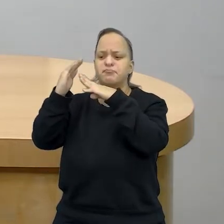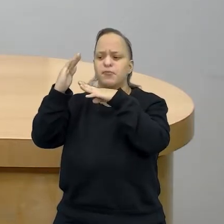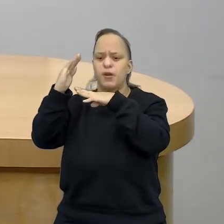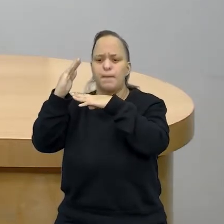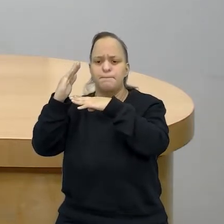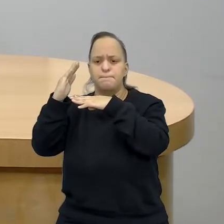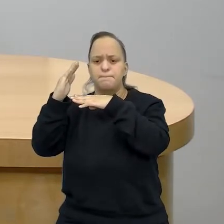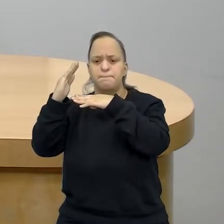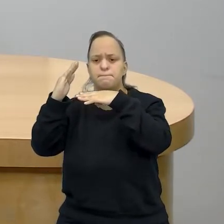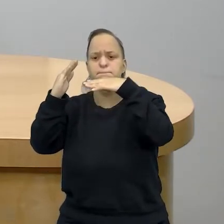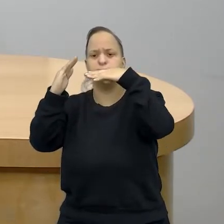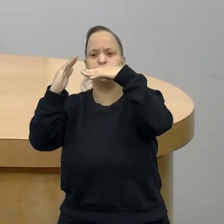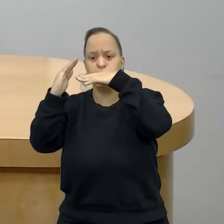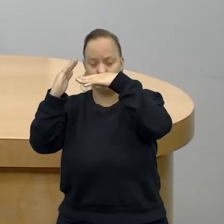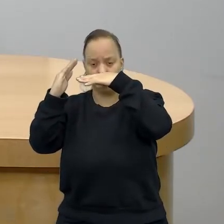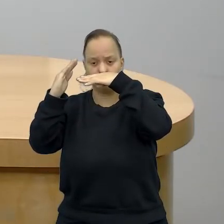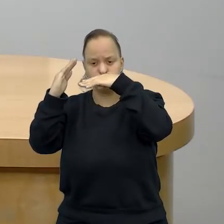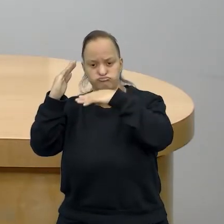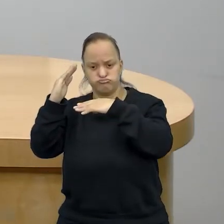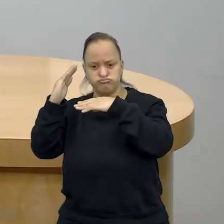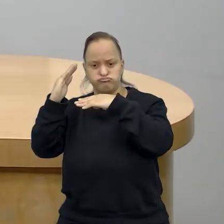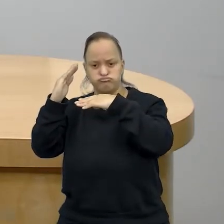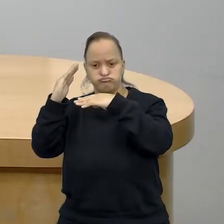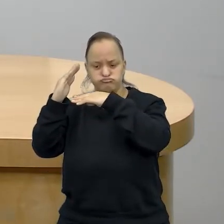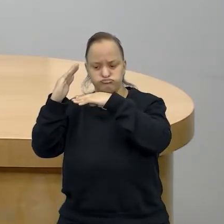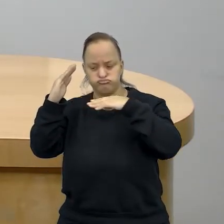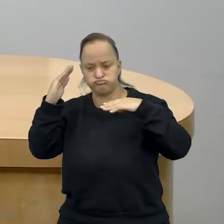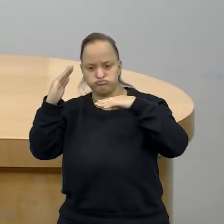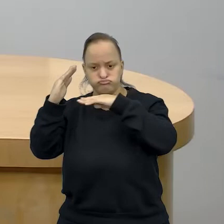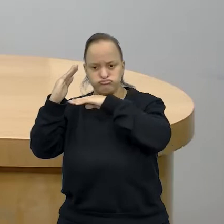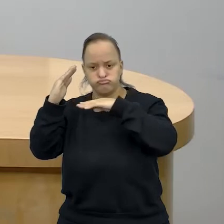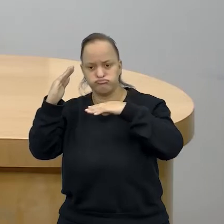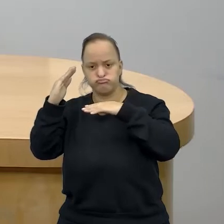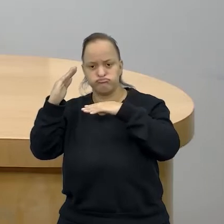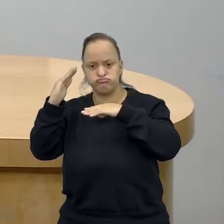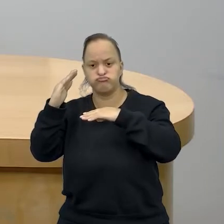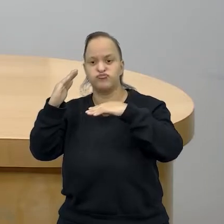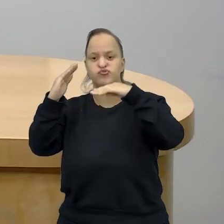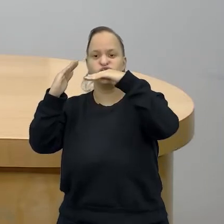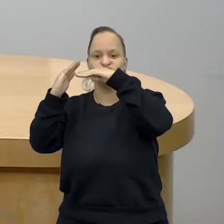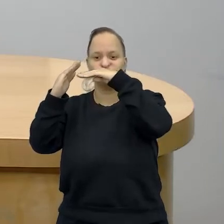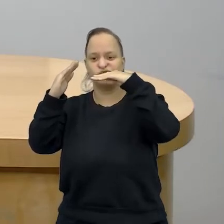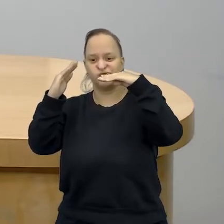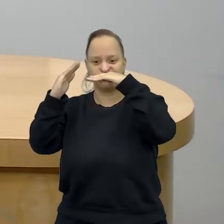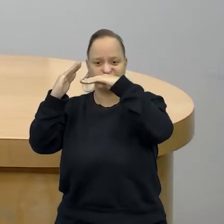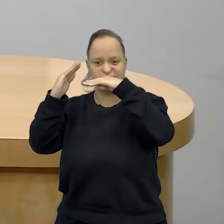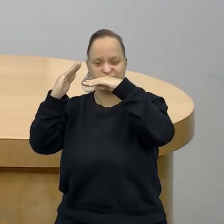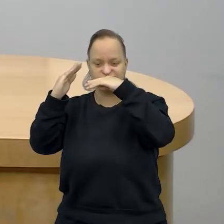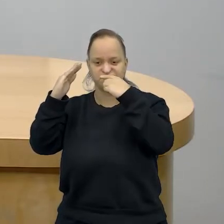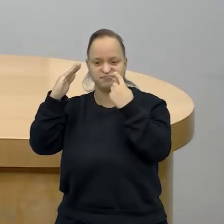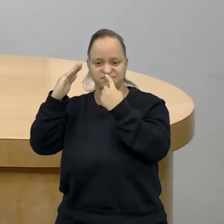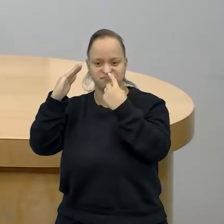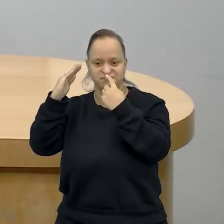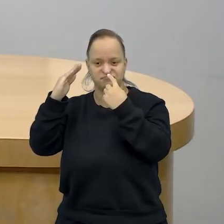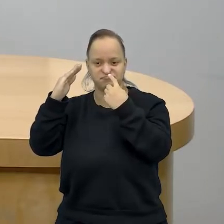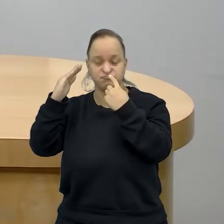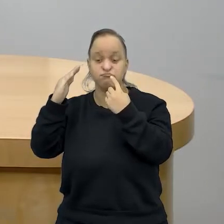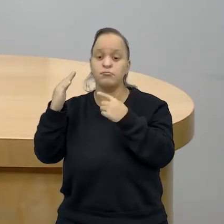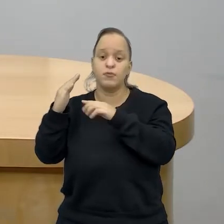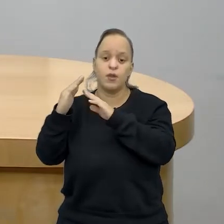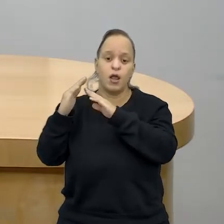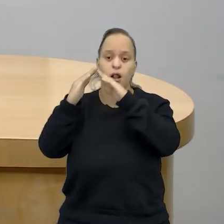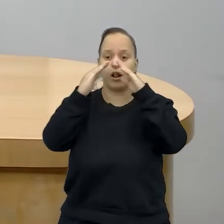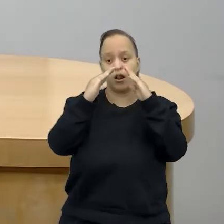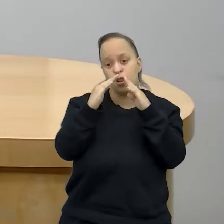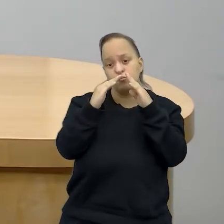casas que tem 2 andares, né? Então tem a parte terra, a parte primeiro andar, tá? Tem as casas